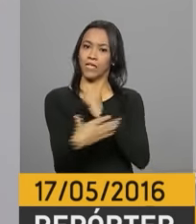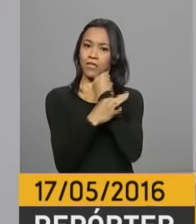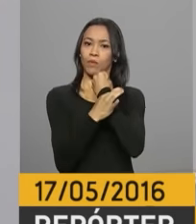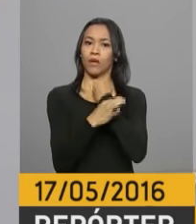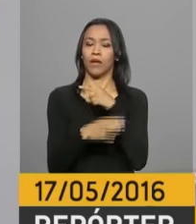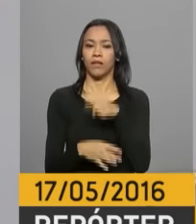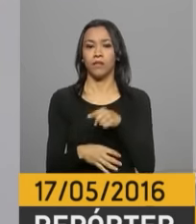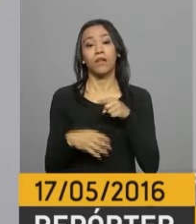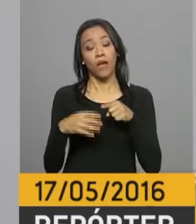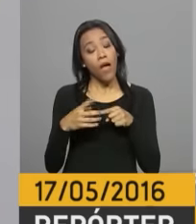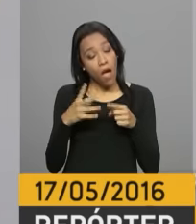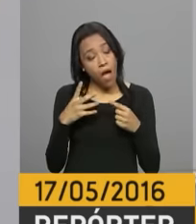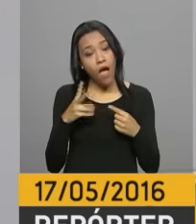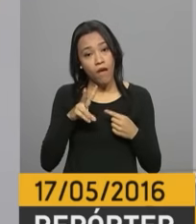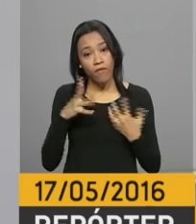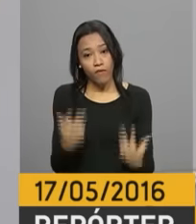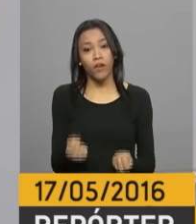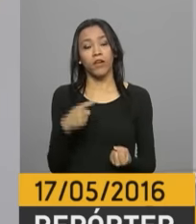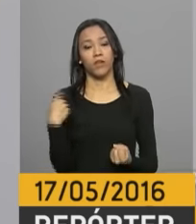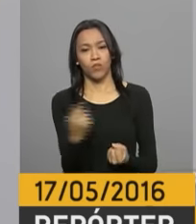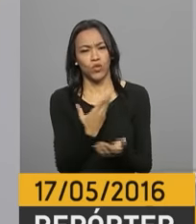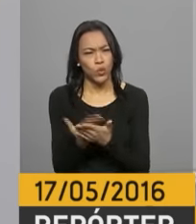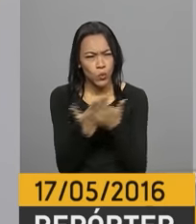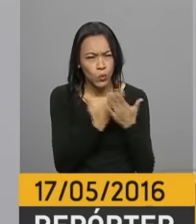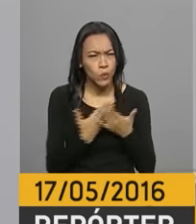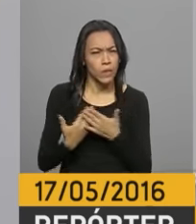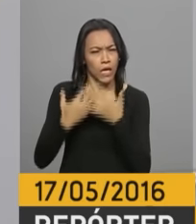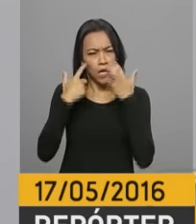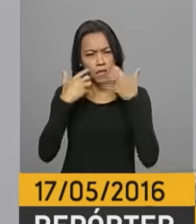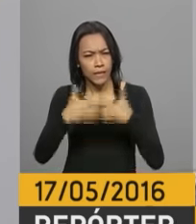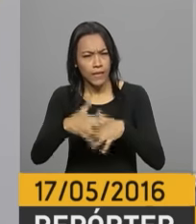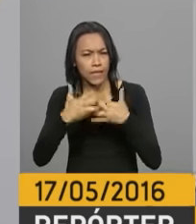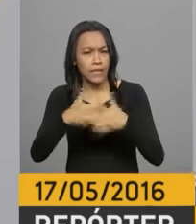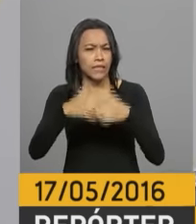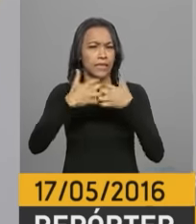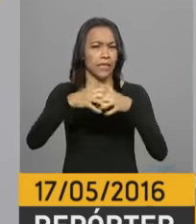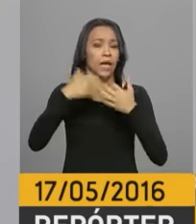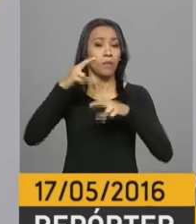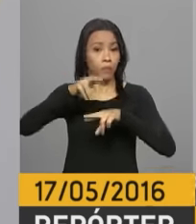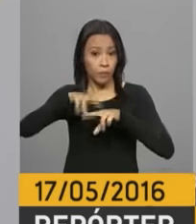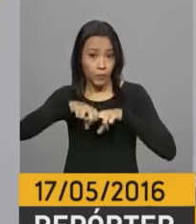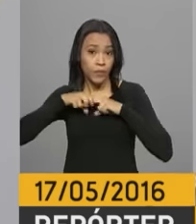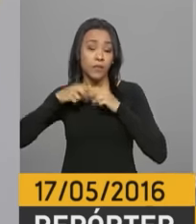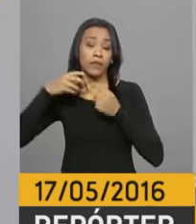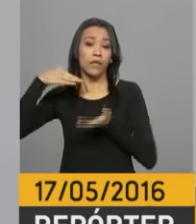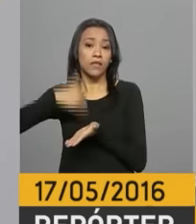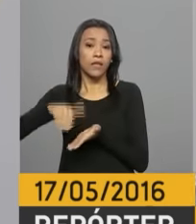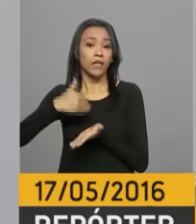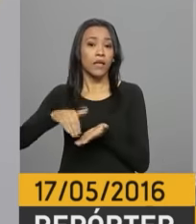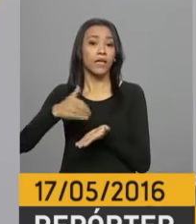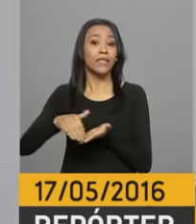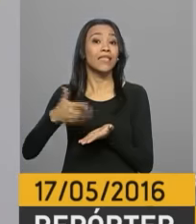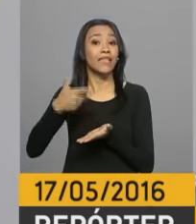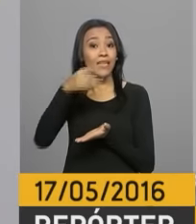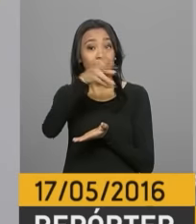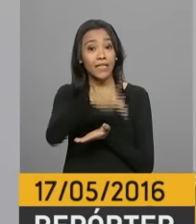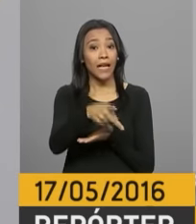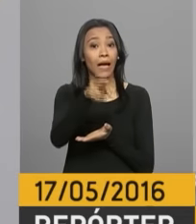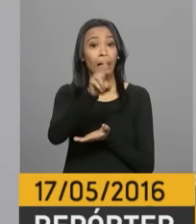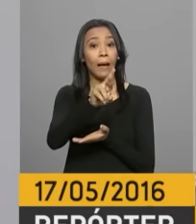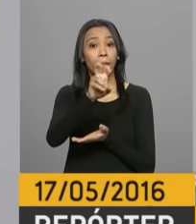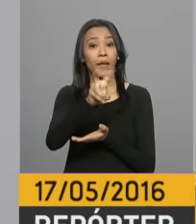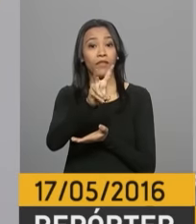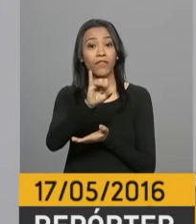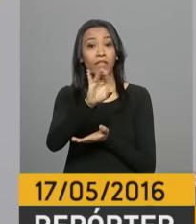estar estudando com cuidado, e para isso a Secretaria da Previdência vem para o Ministério da Fazenda para